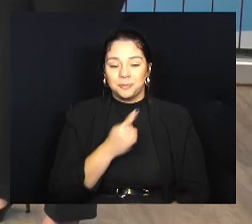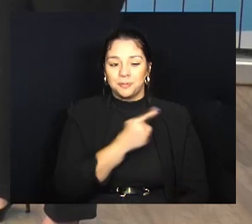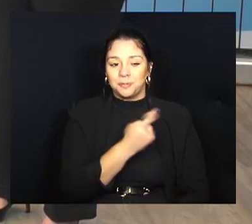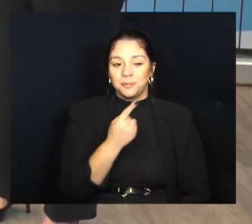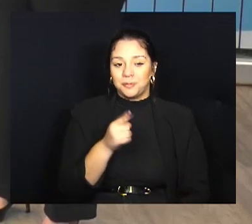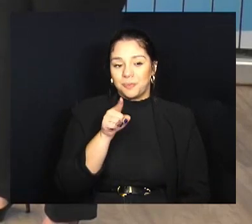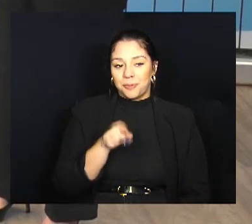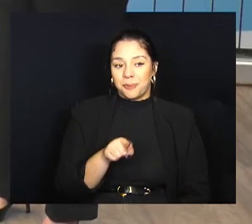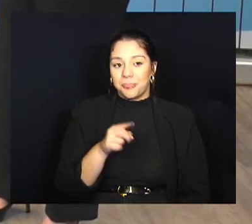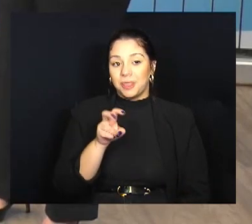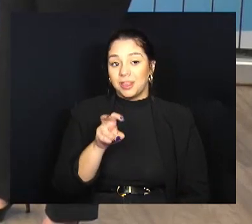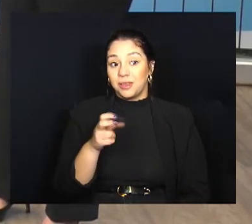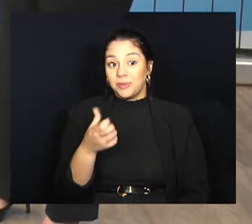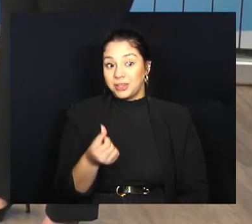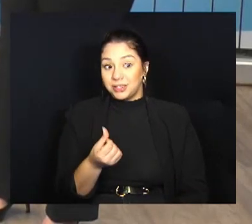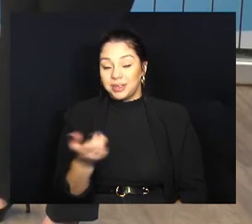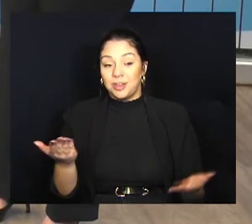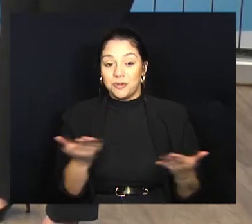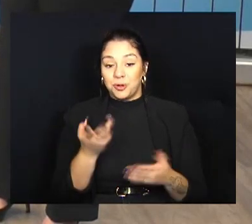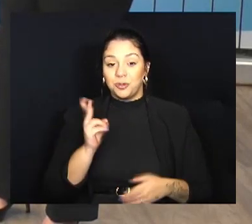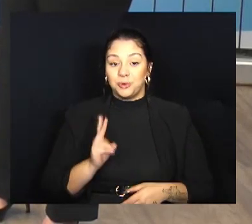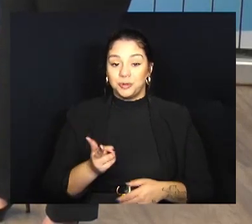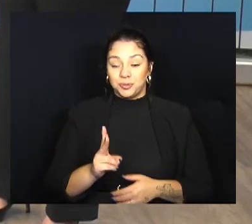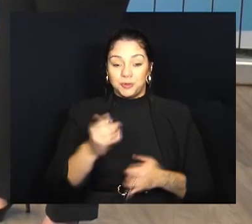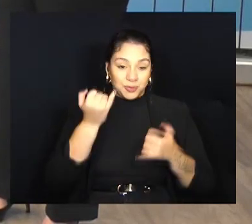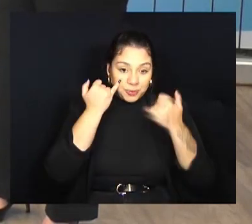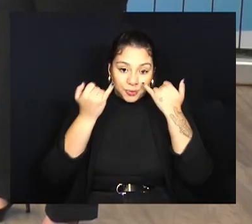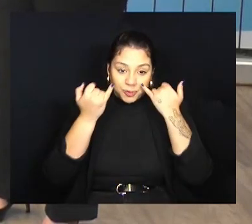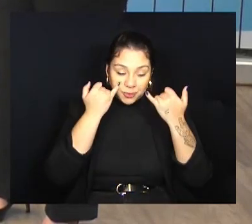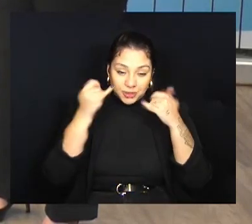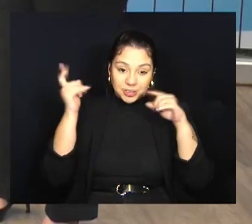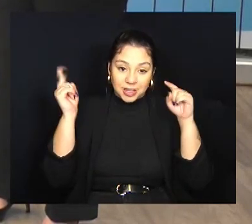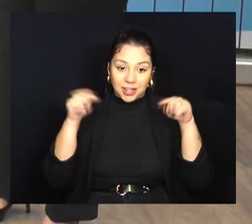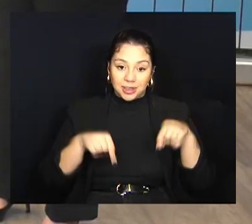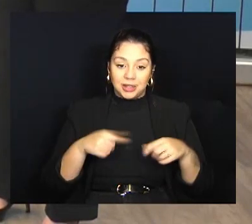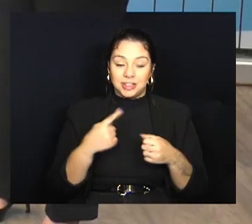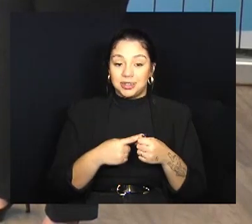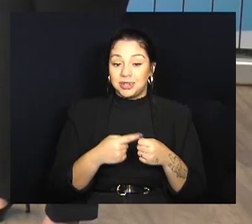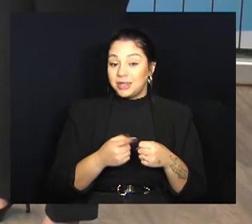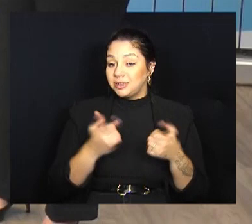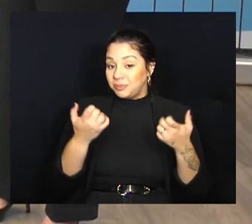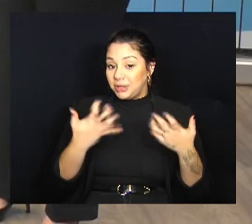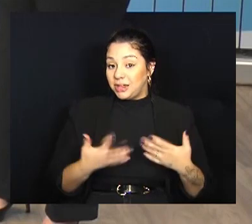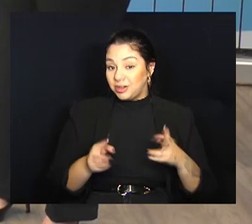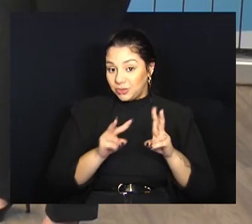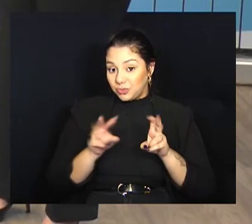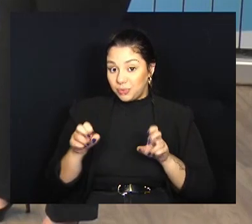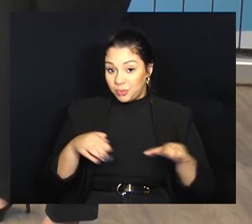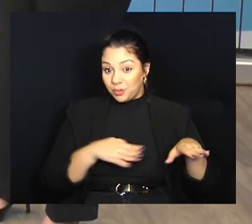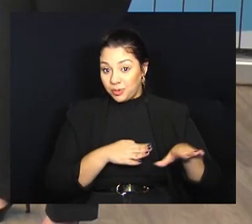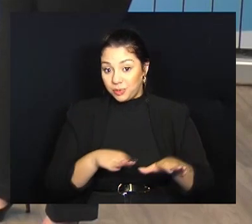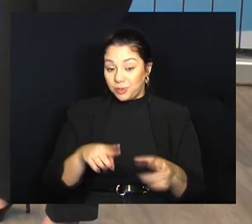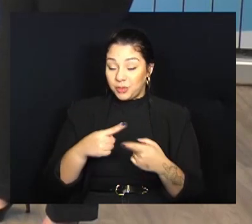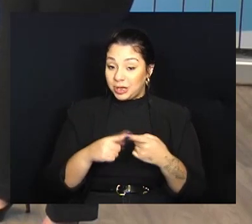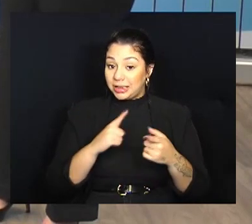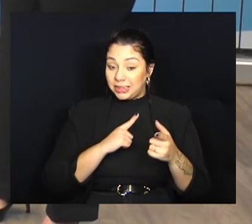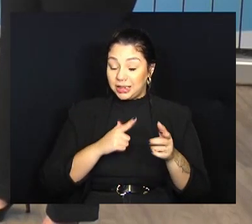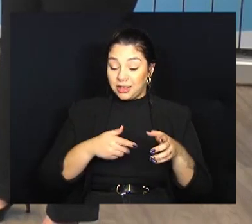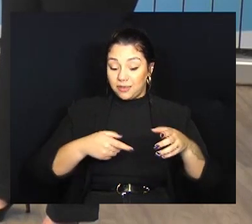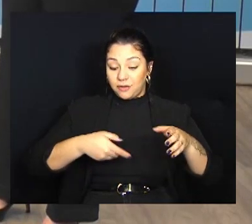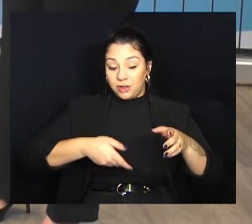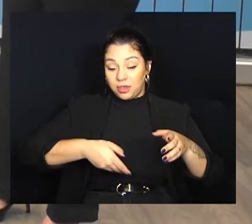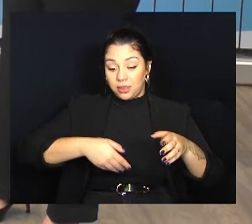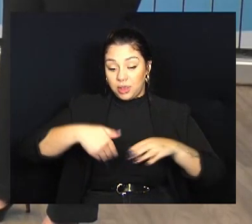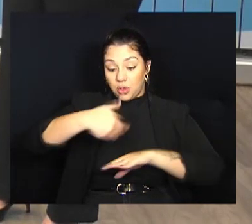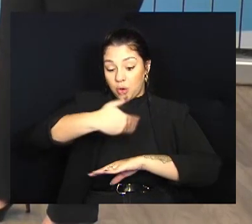11h mais 56, a gente segue aqui com as notícias da metrópole de Campinas, falando sobre trânsito, porque tem bloqueio que continua em via importante